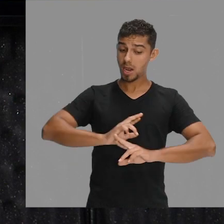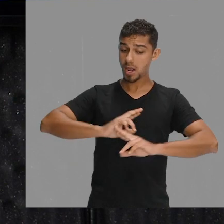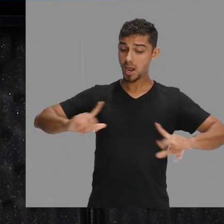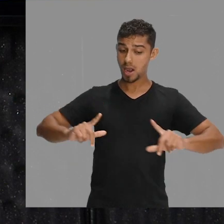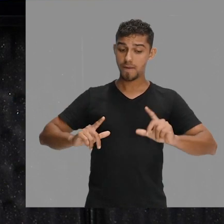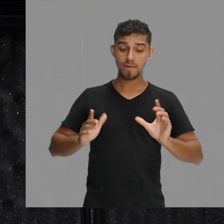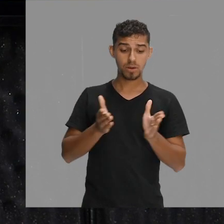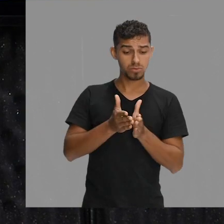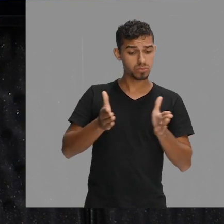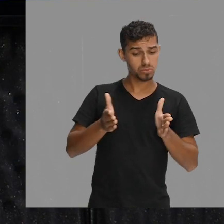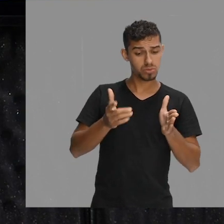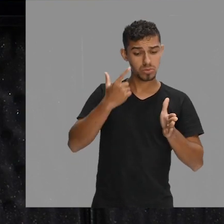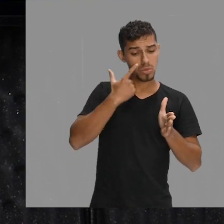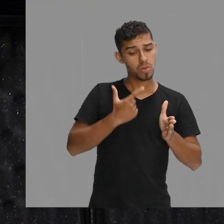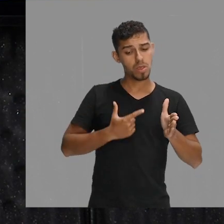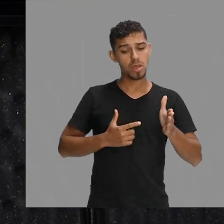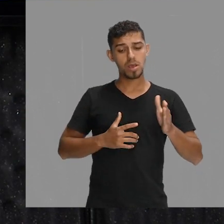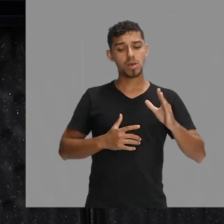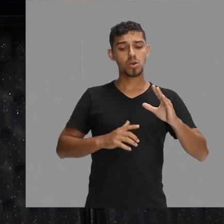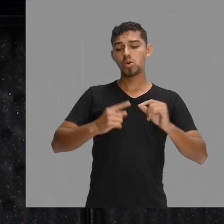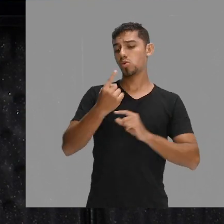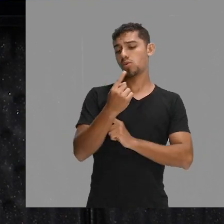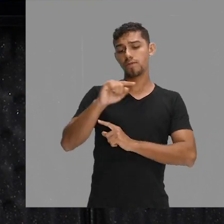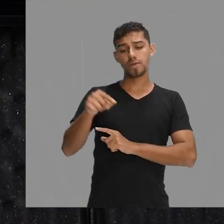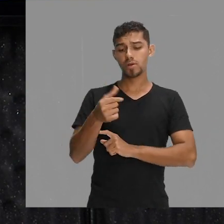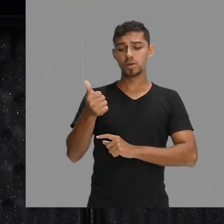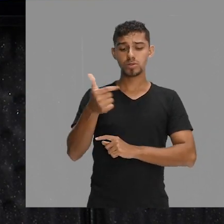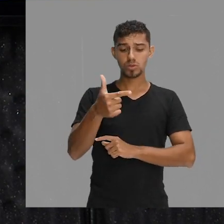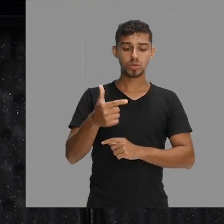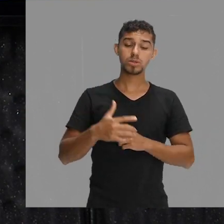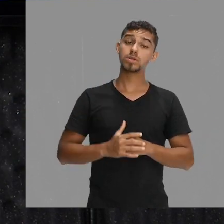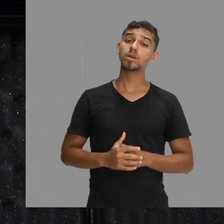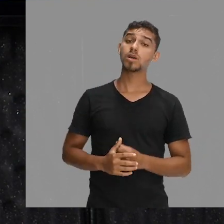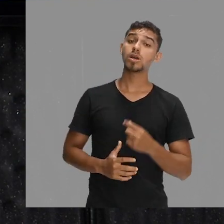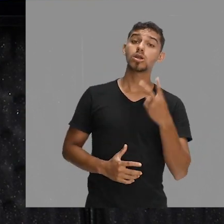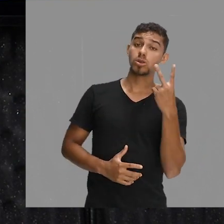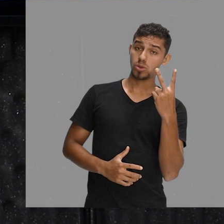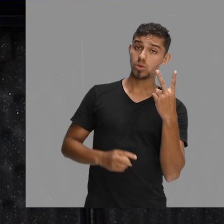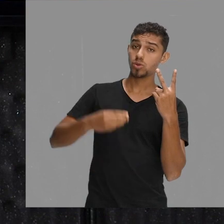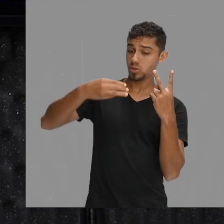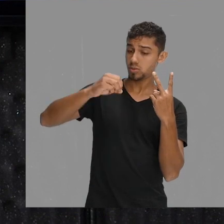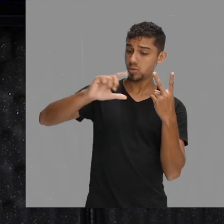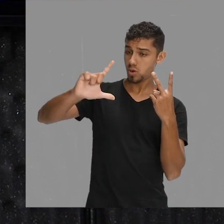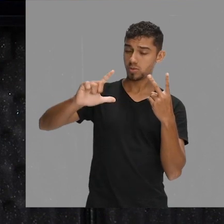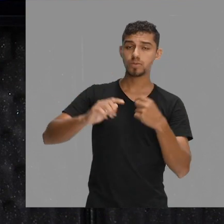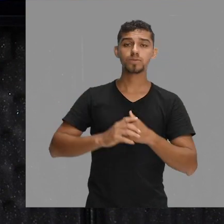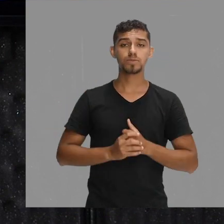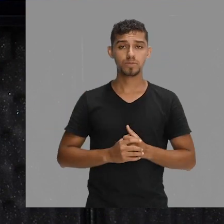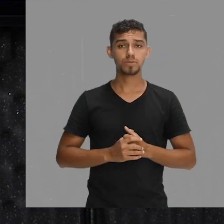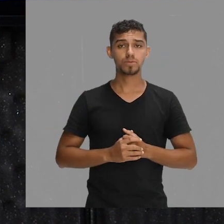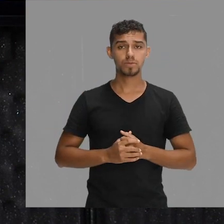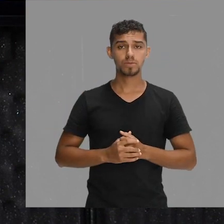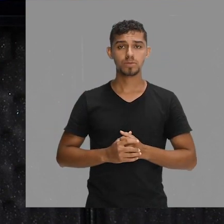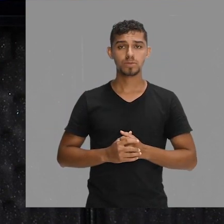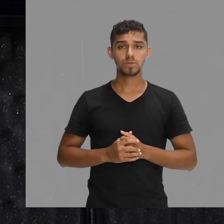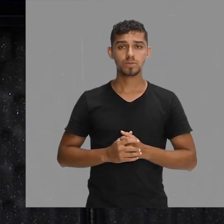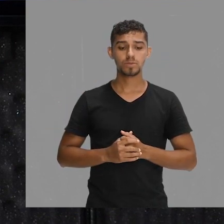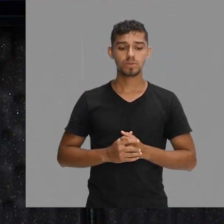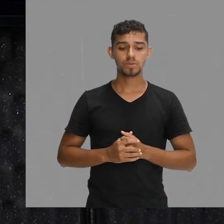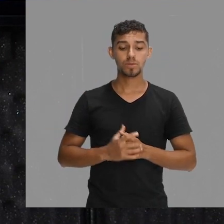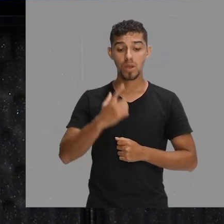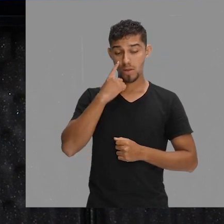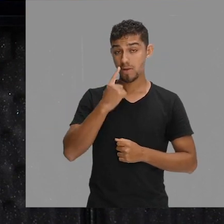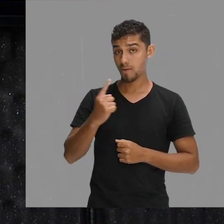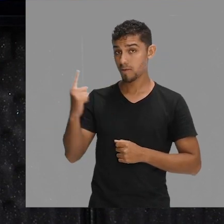pressão do solvente e a pressão da solução, 1,12. Isso para quando eu tenho 2 mols de partículas.